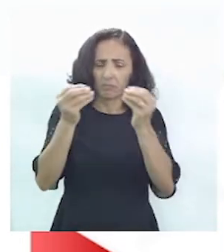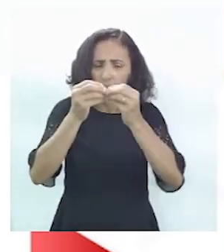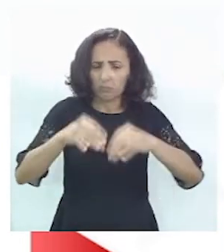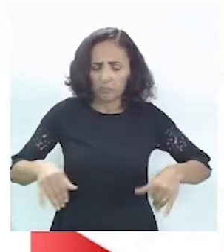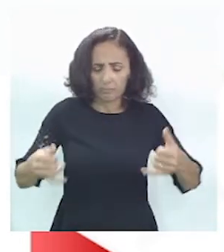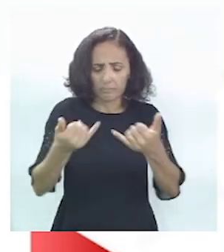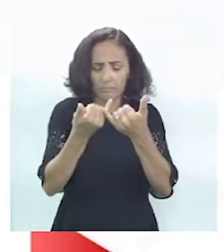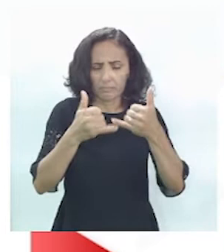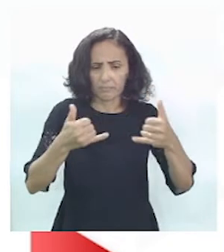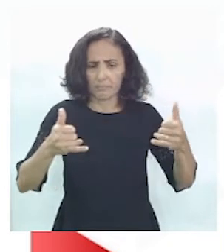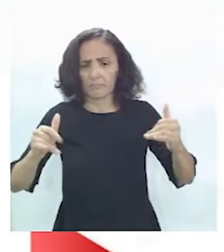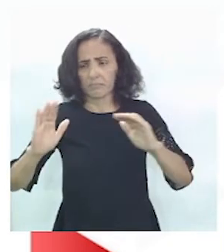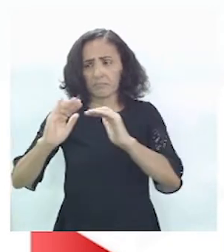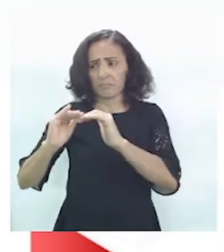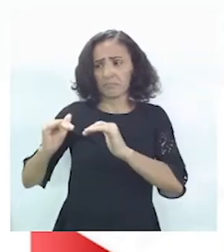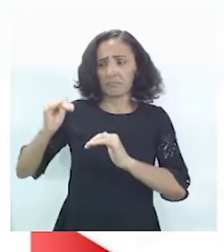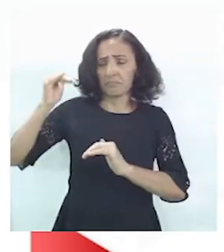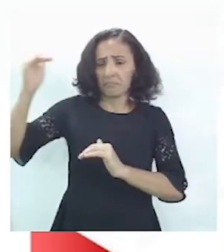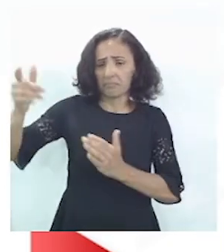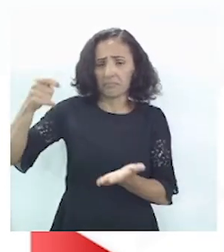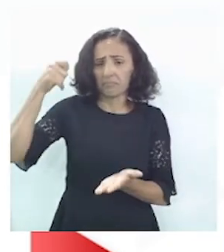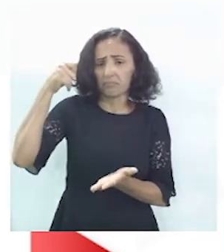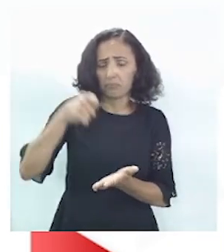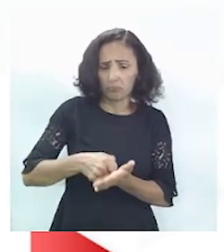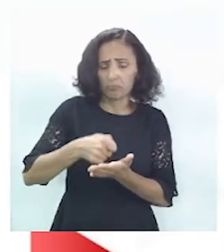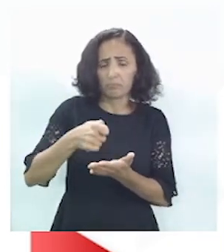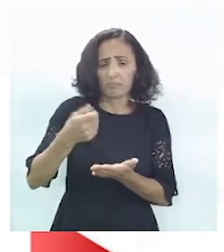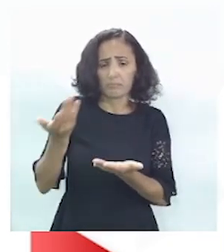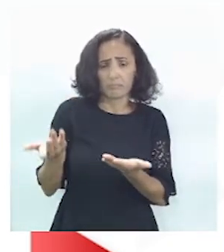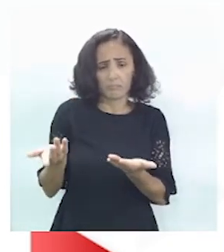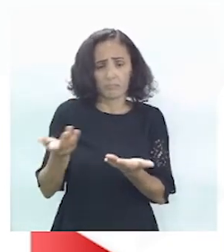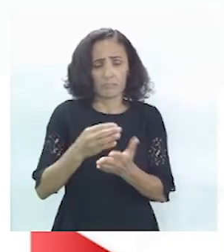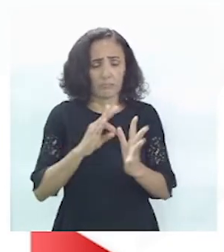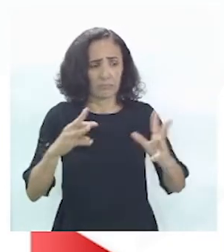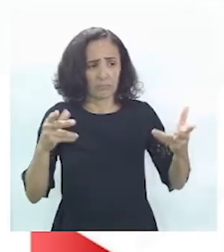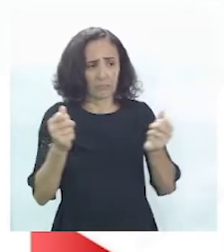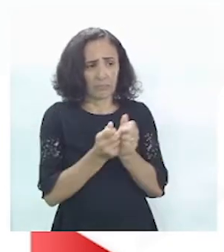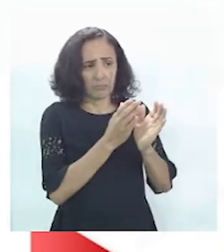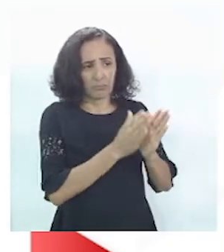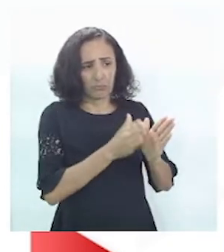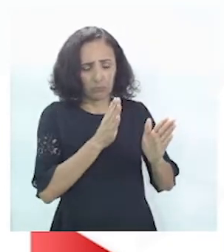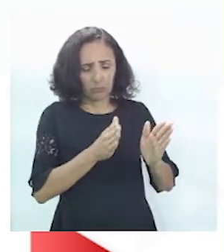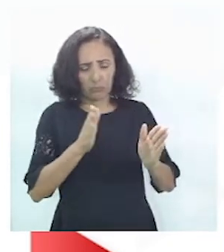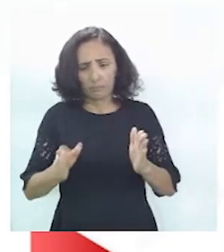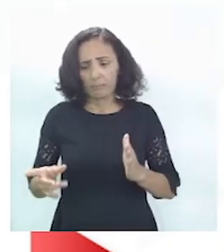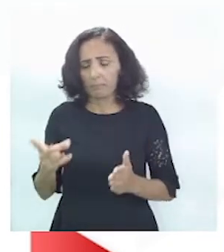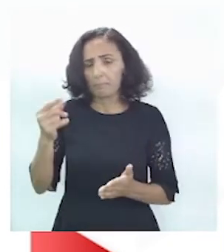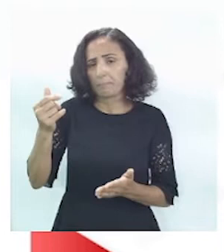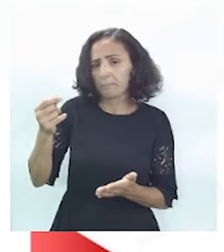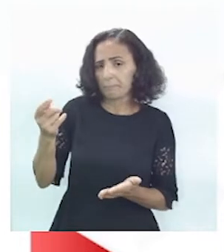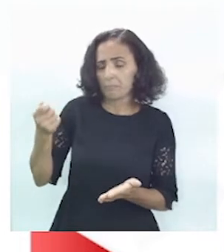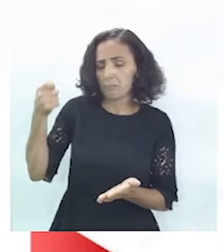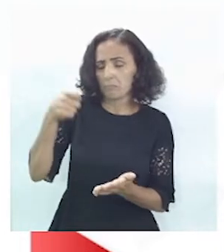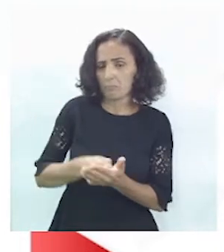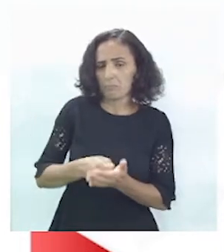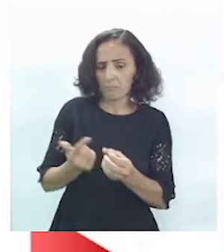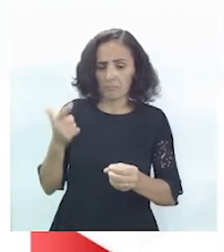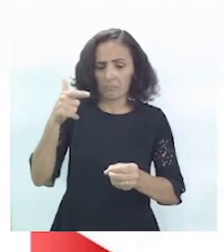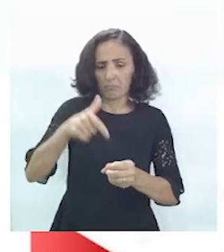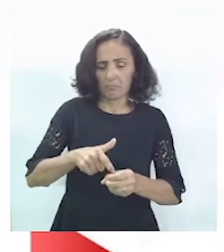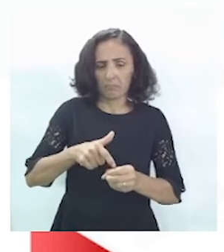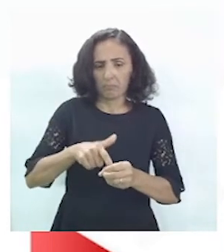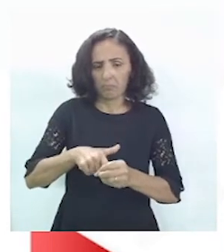energia é mais elevado do que a gerada hidrelétrica, em função do preço dos